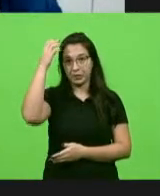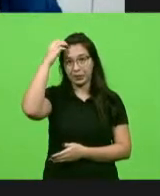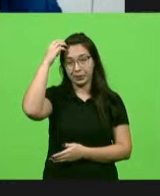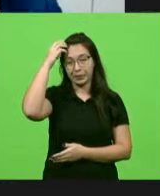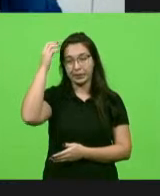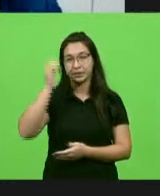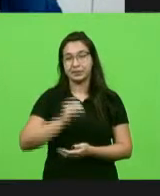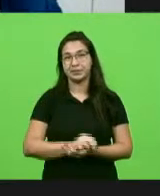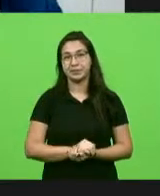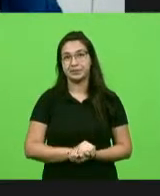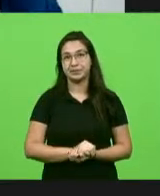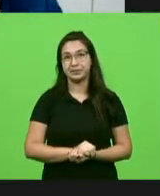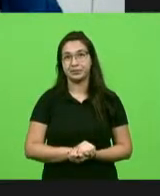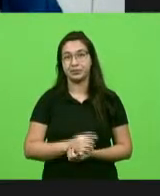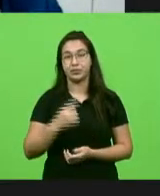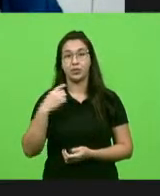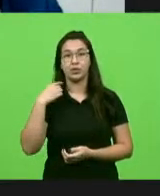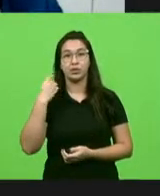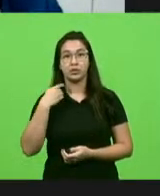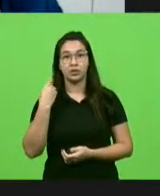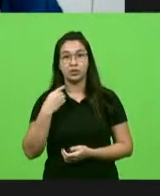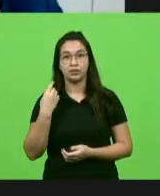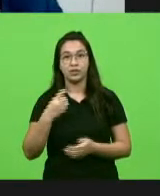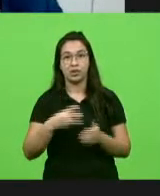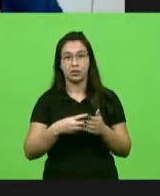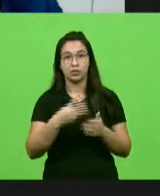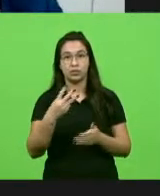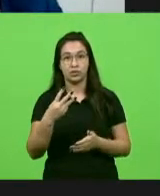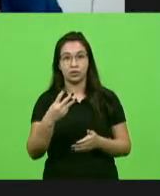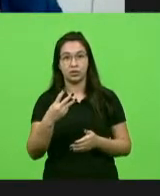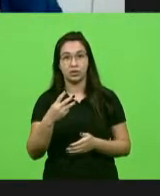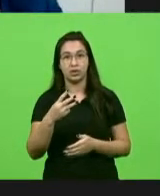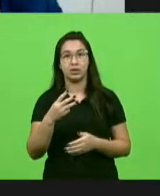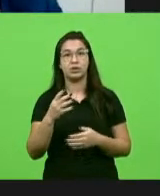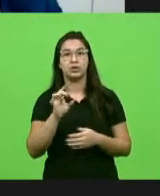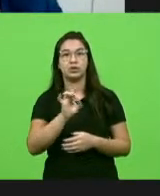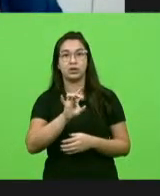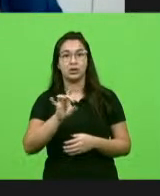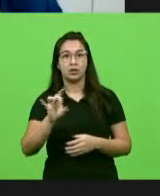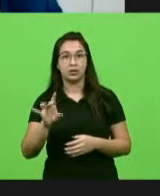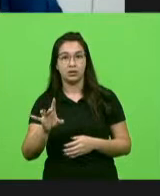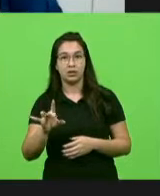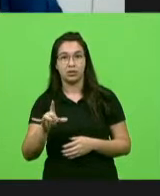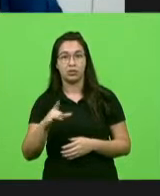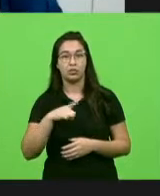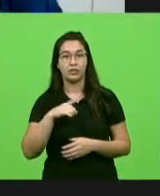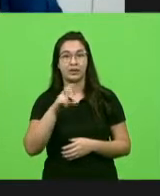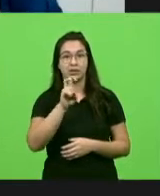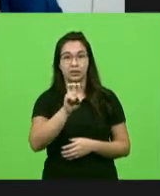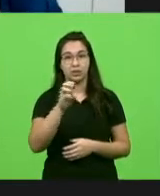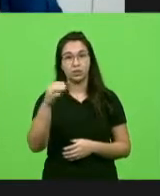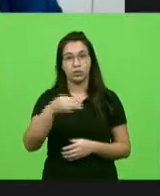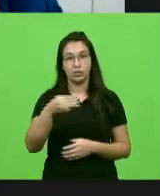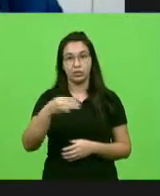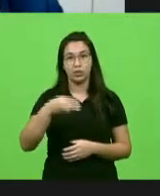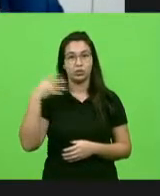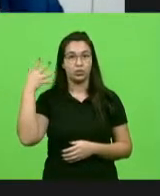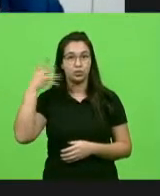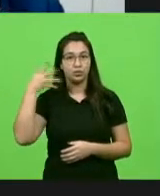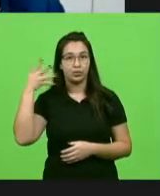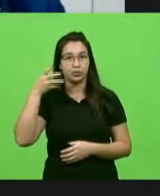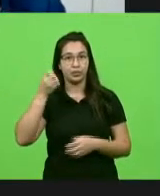advogados denunciantes, teremos três advogados fazendo a sustentação, cada um dos três com 5 minutos, assim